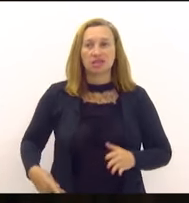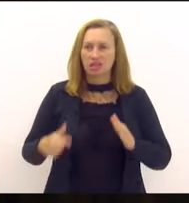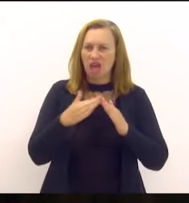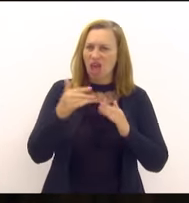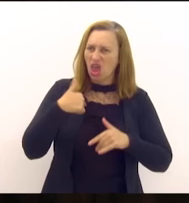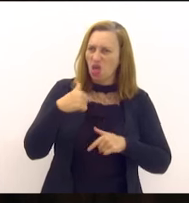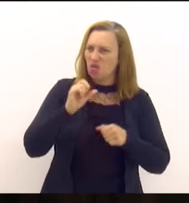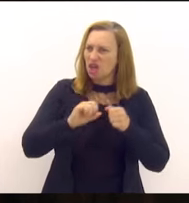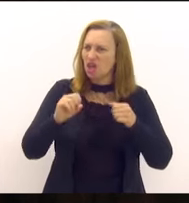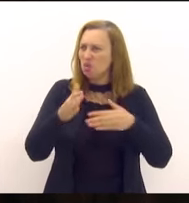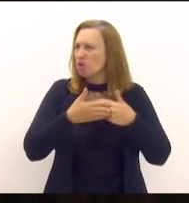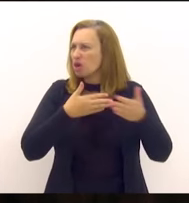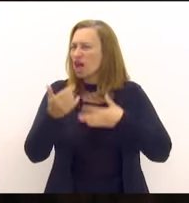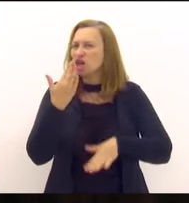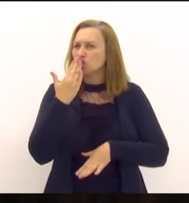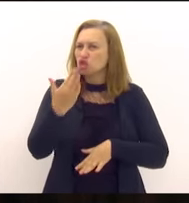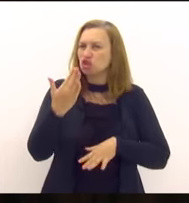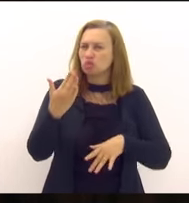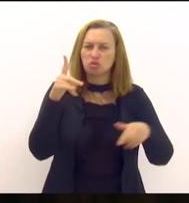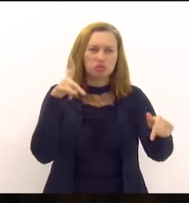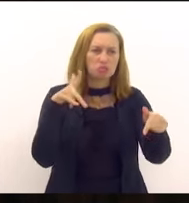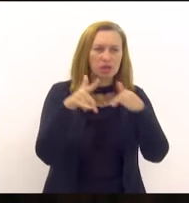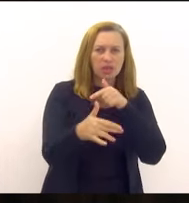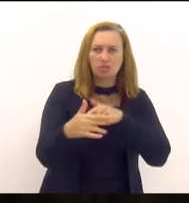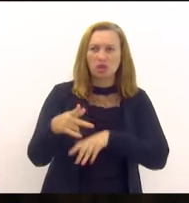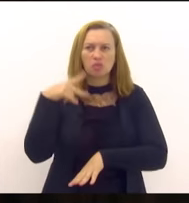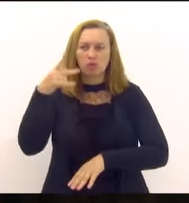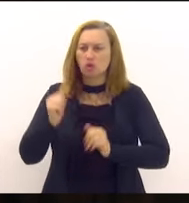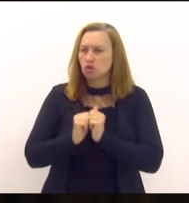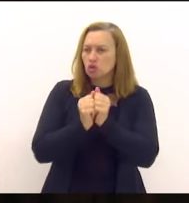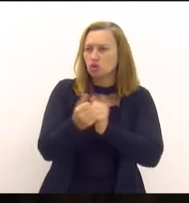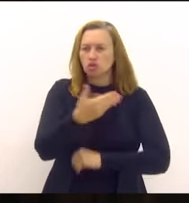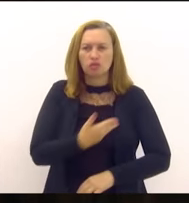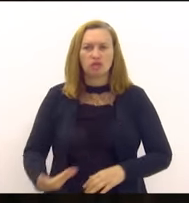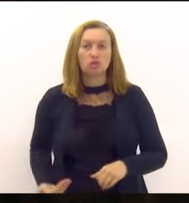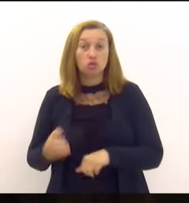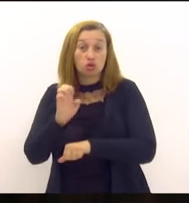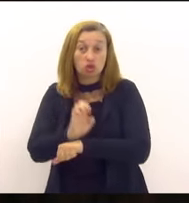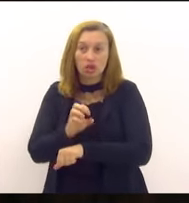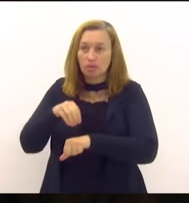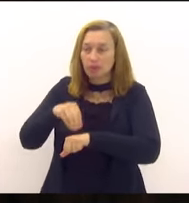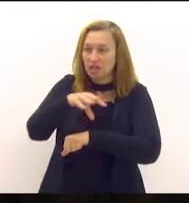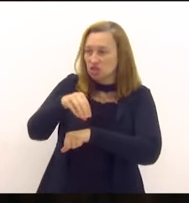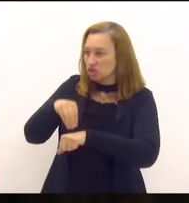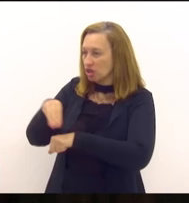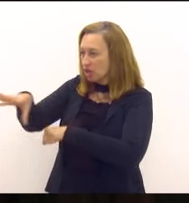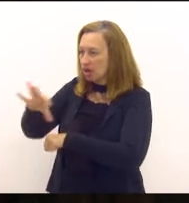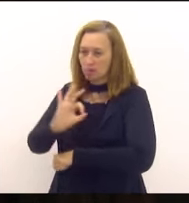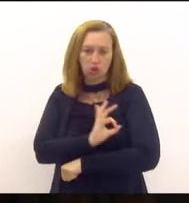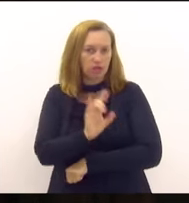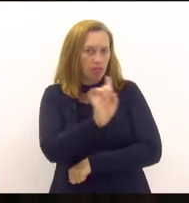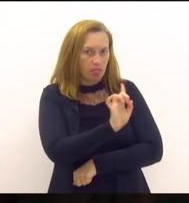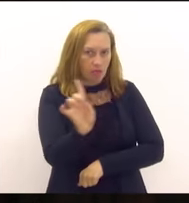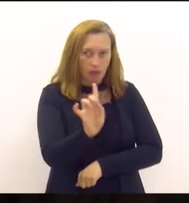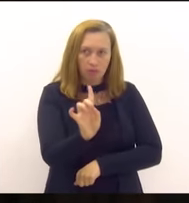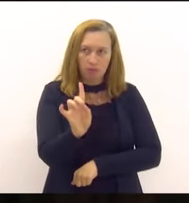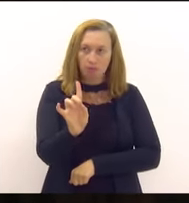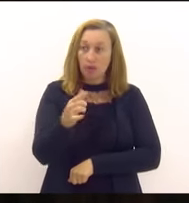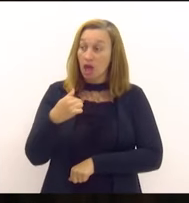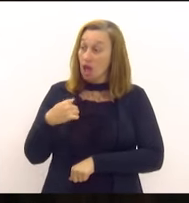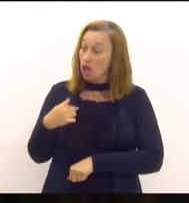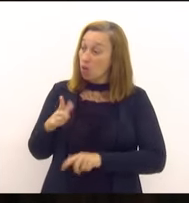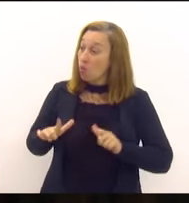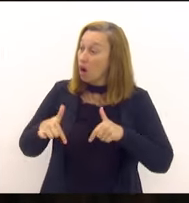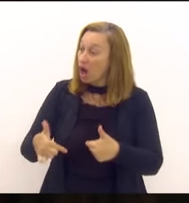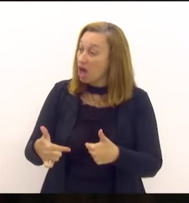faria qualquer tipo de interferência política junto ao governador do estado para indicar a polícia. Coloco meu pé onde meu pé